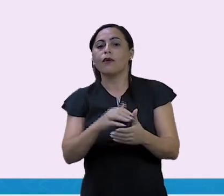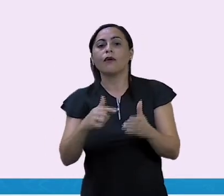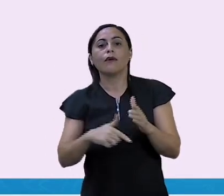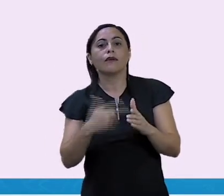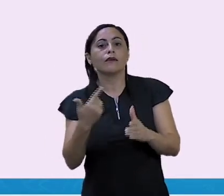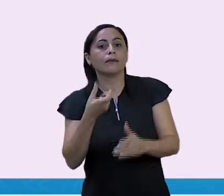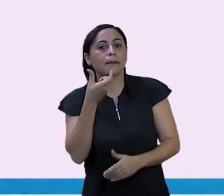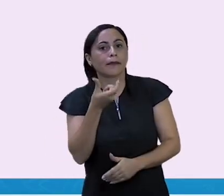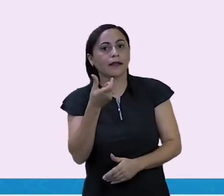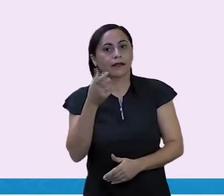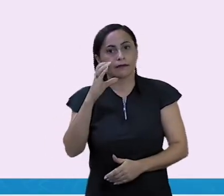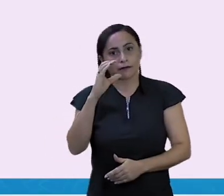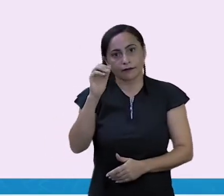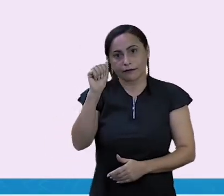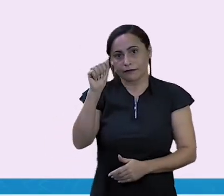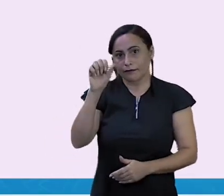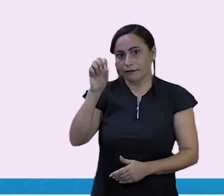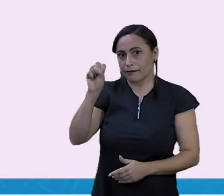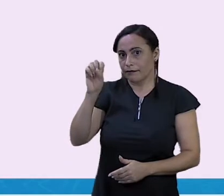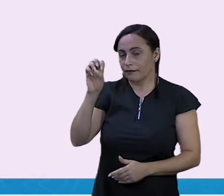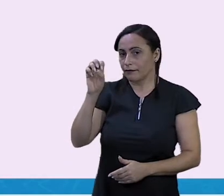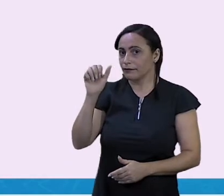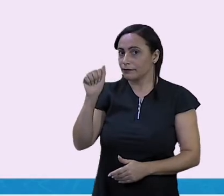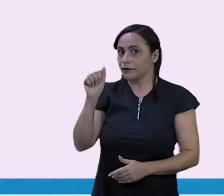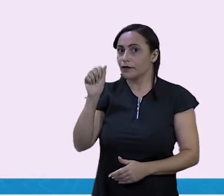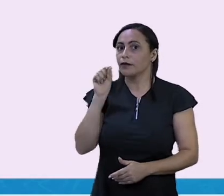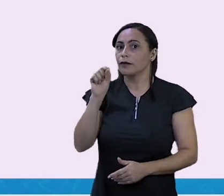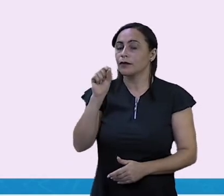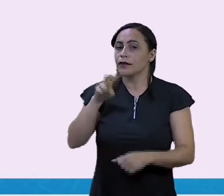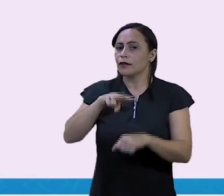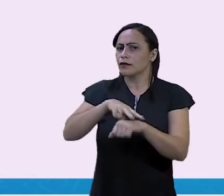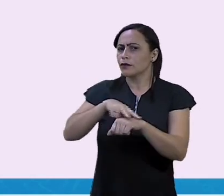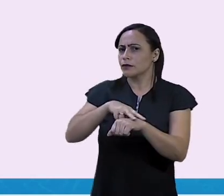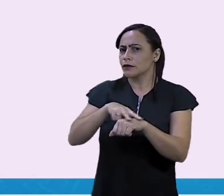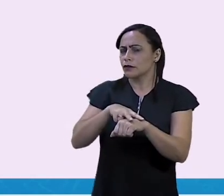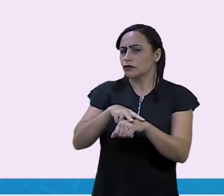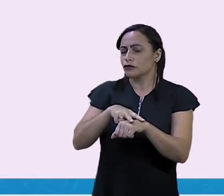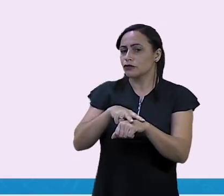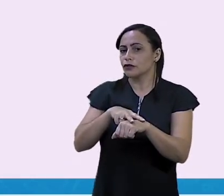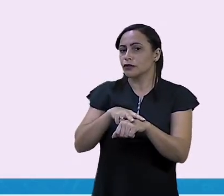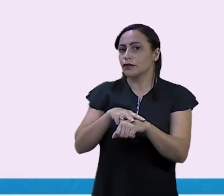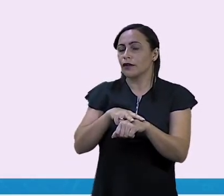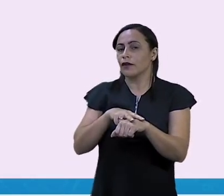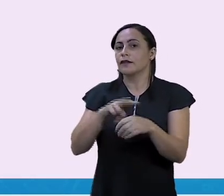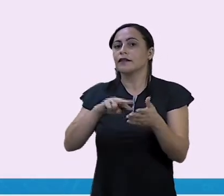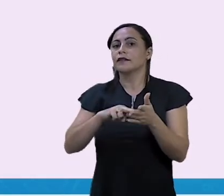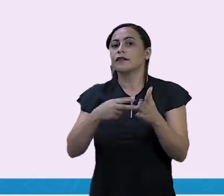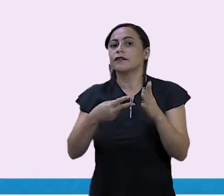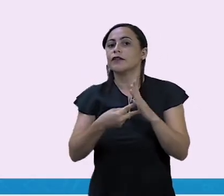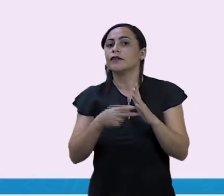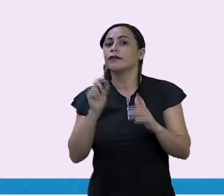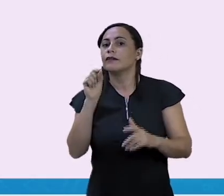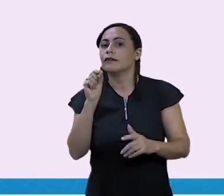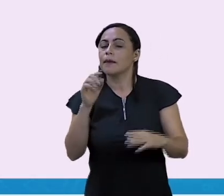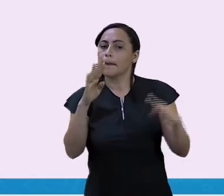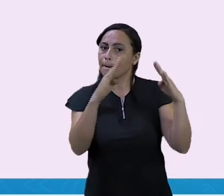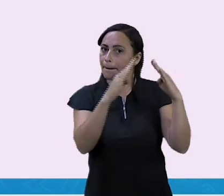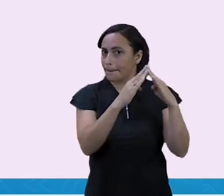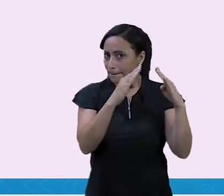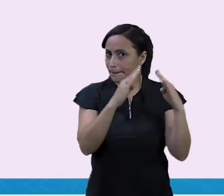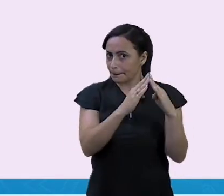segunda palavra, casa, é um substantivo comum, que quer dizer a casa que ele